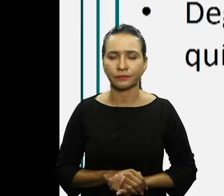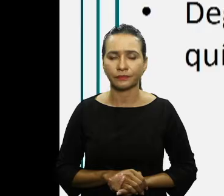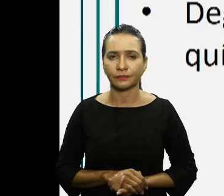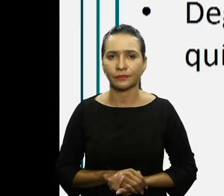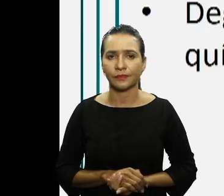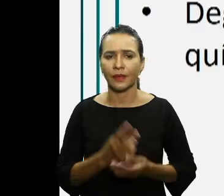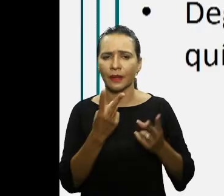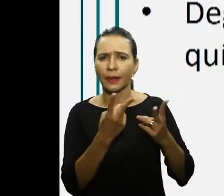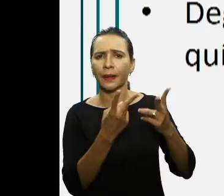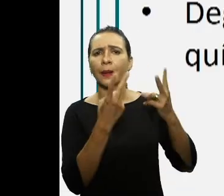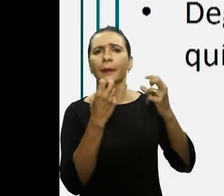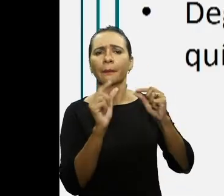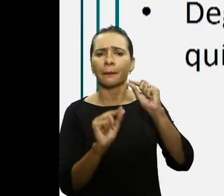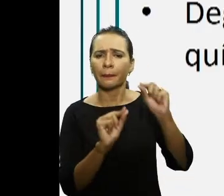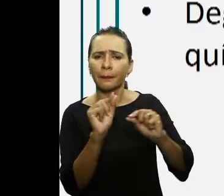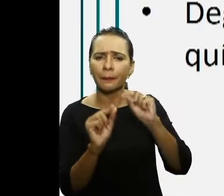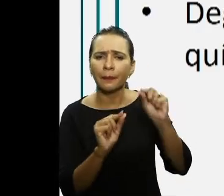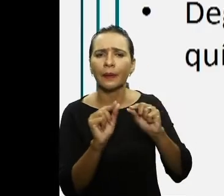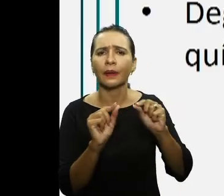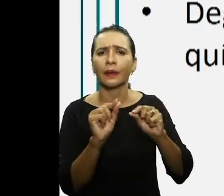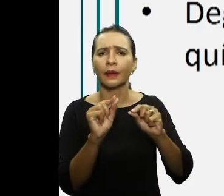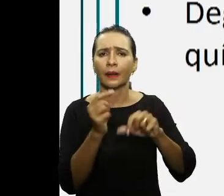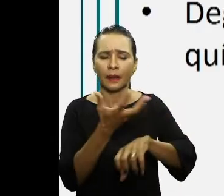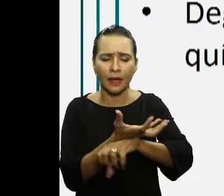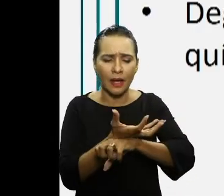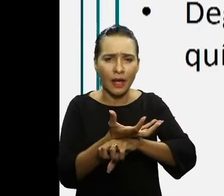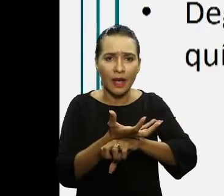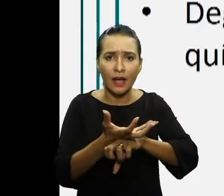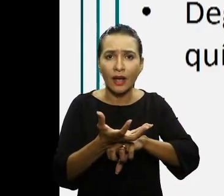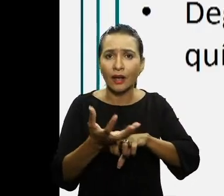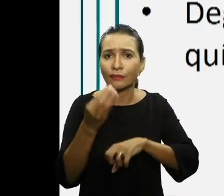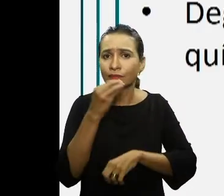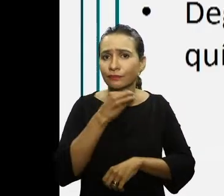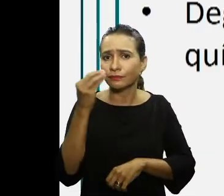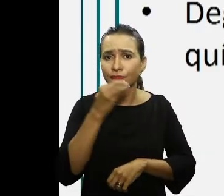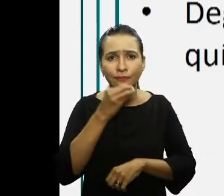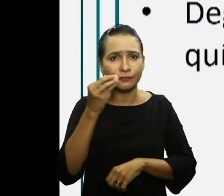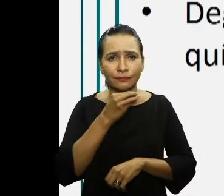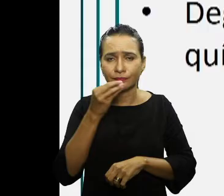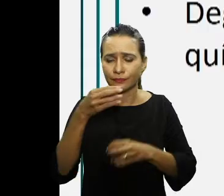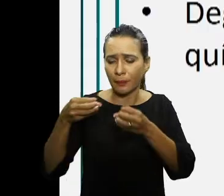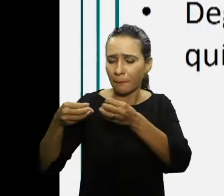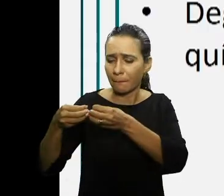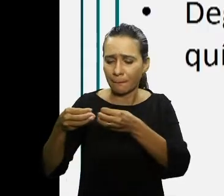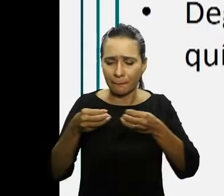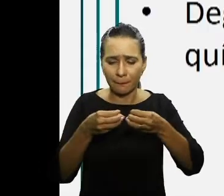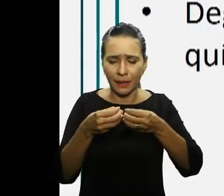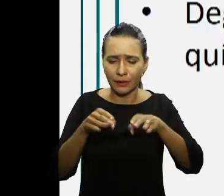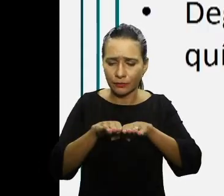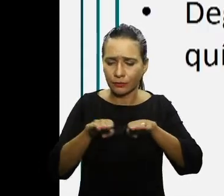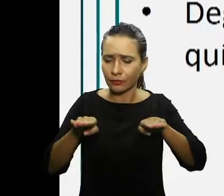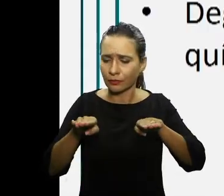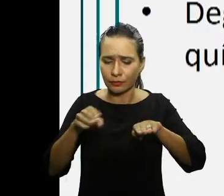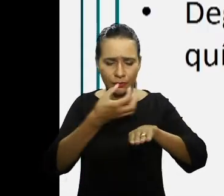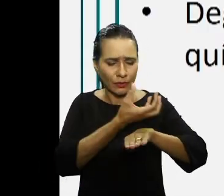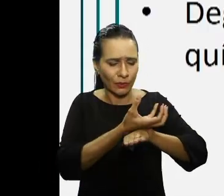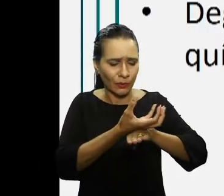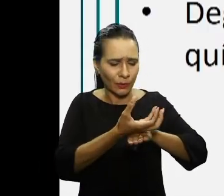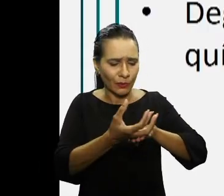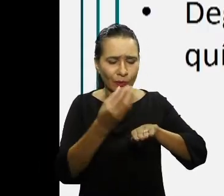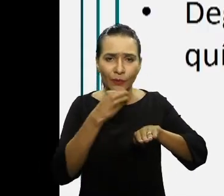A gente vê uma vegetação pobre no entorno dessa cratera que se formou aí.